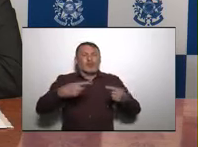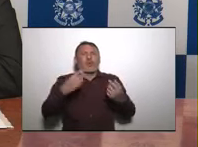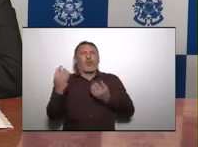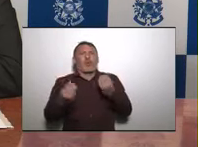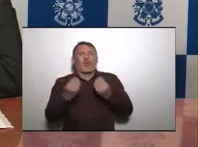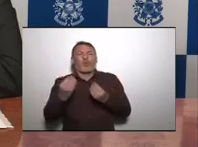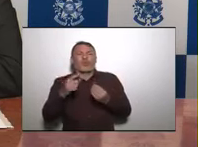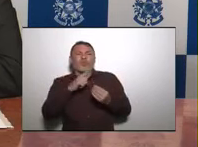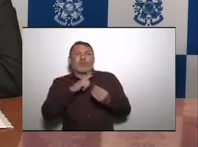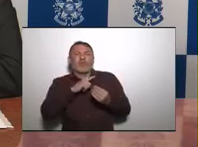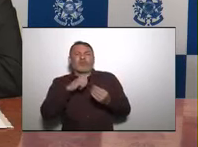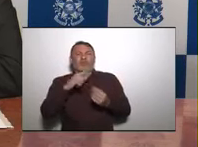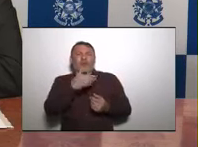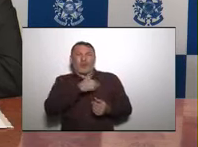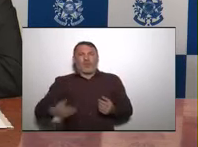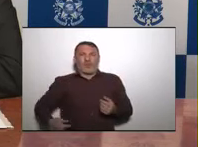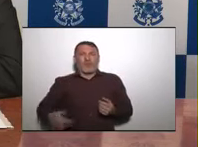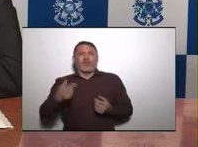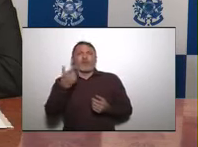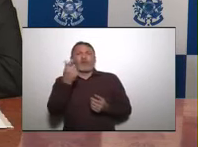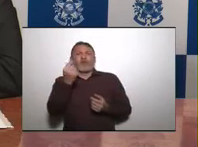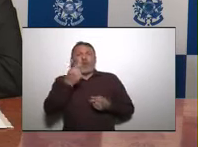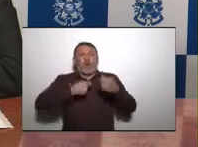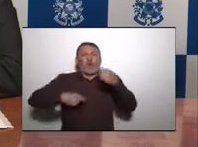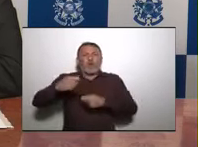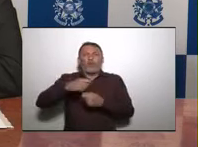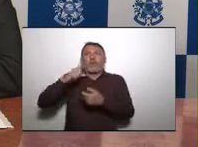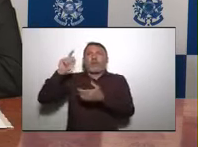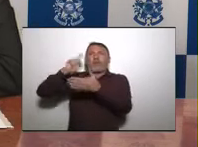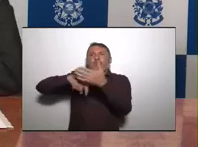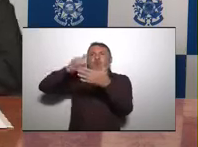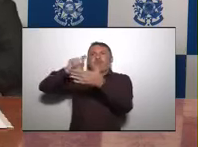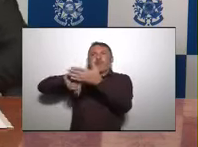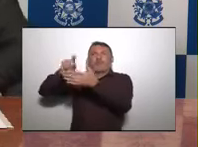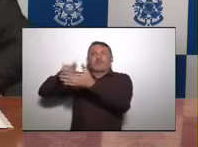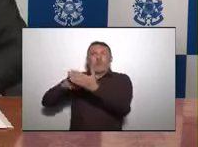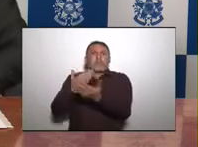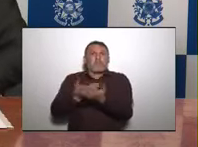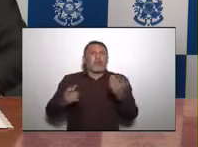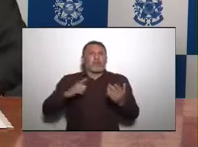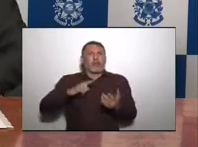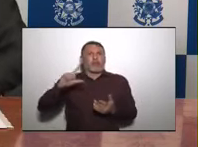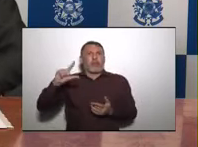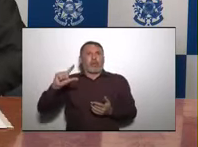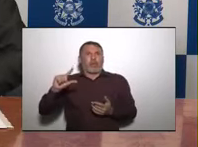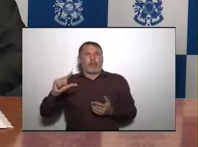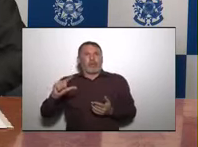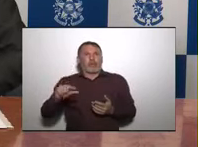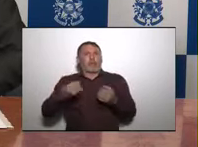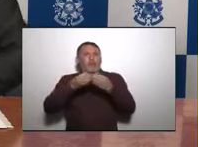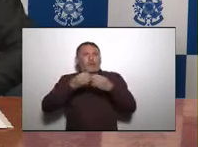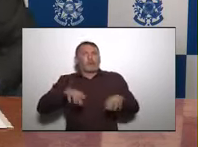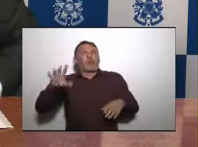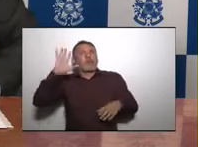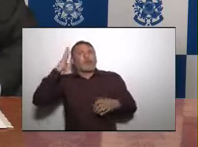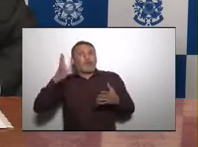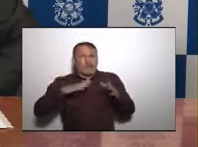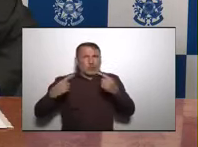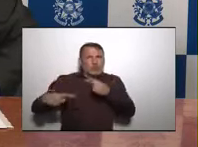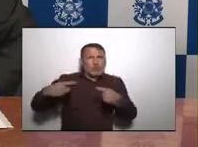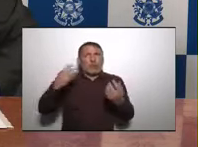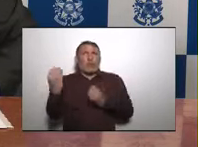de receita no Espírito Santo e como uma recomposição do ICMS pode ajudar o Estado, como está sendo proposto na Câmara?